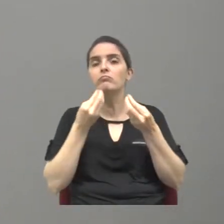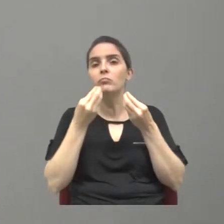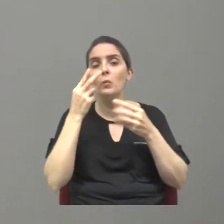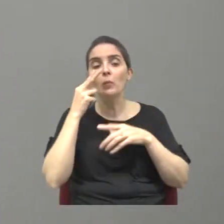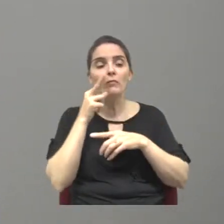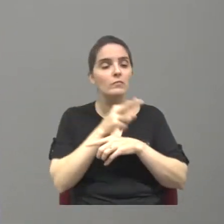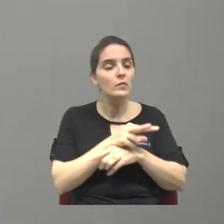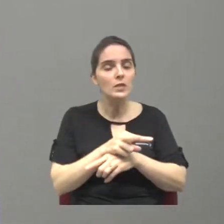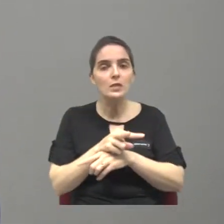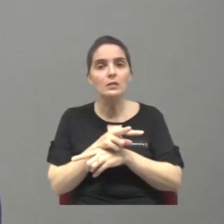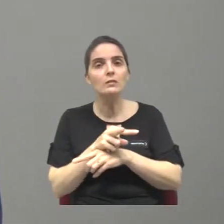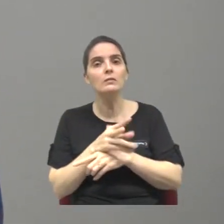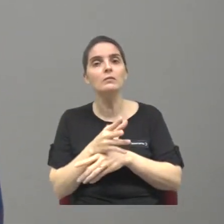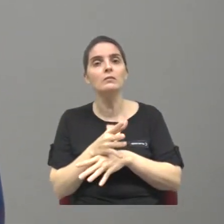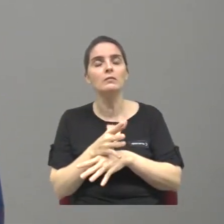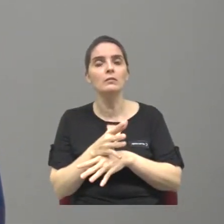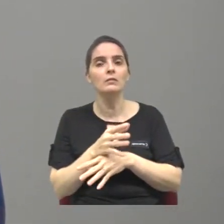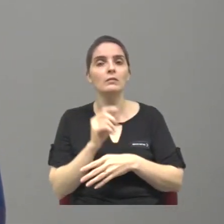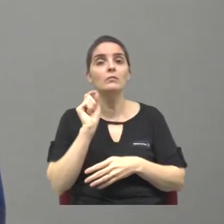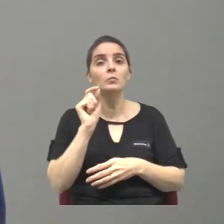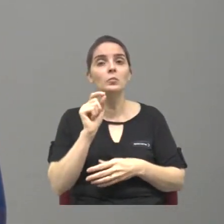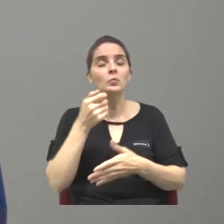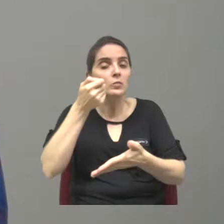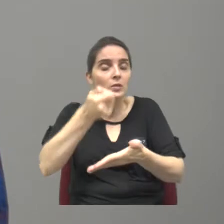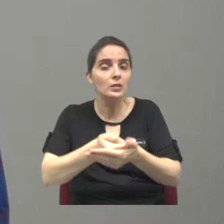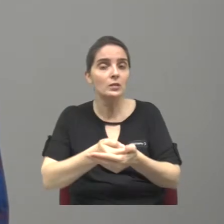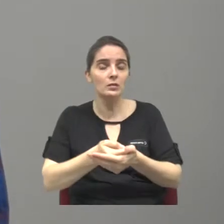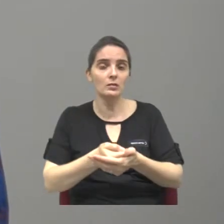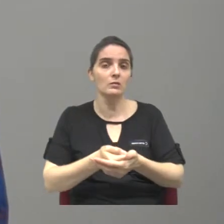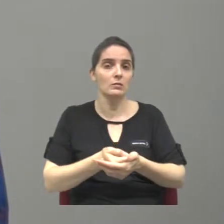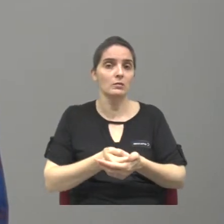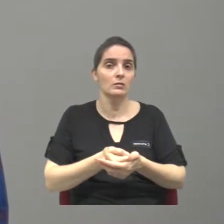simplesmente exigir, na hora da Blitz,